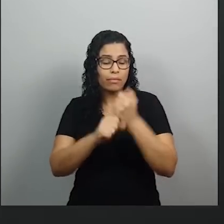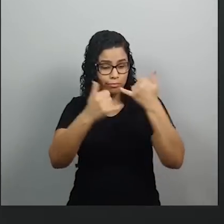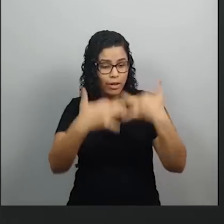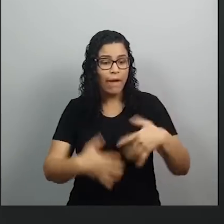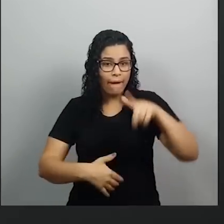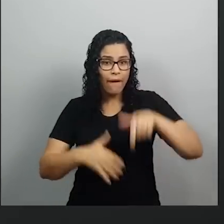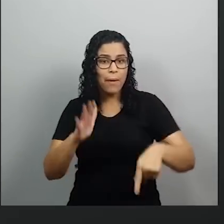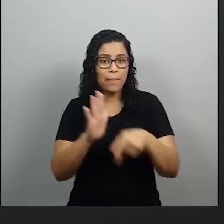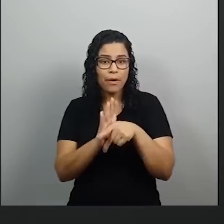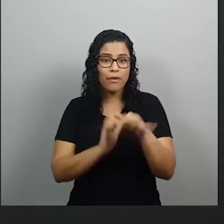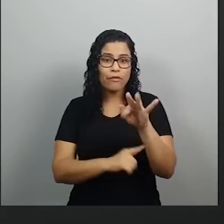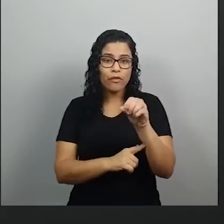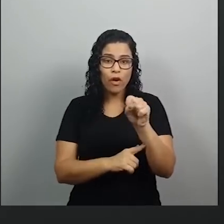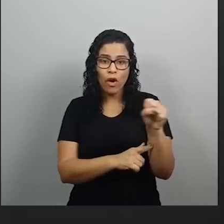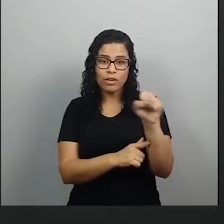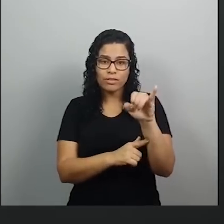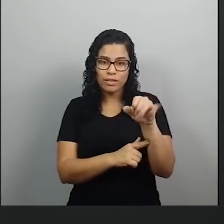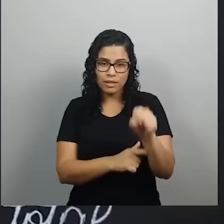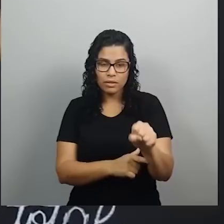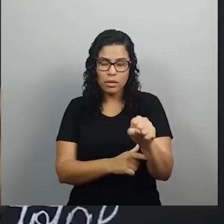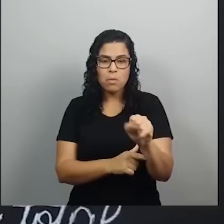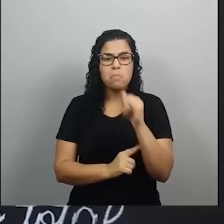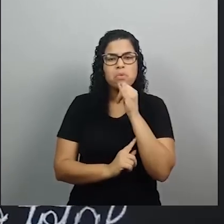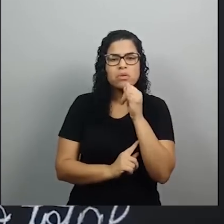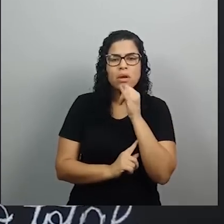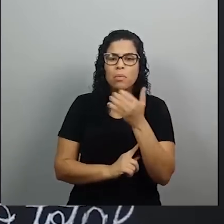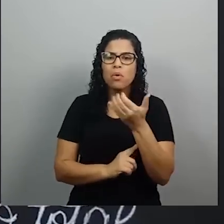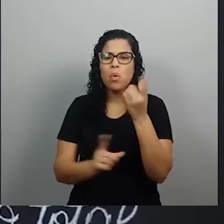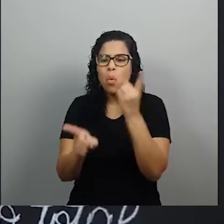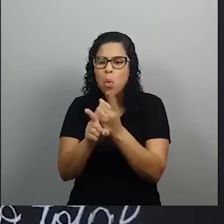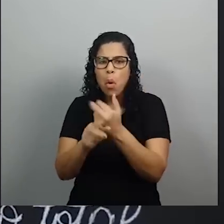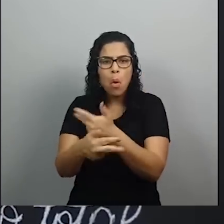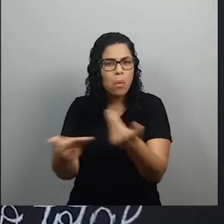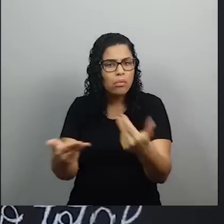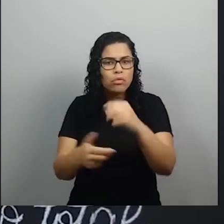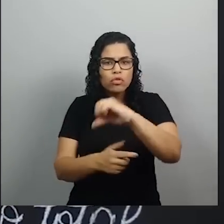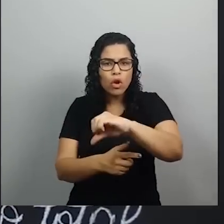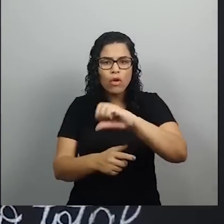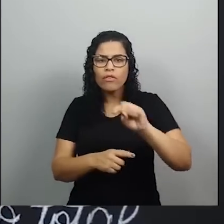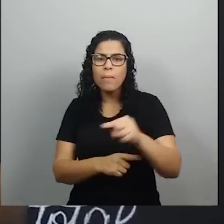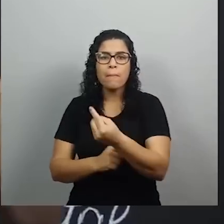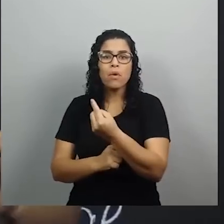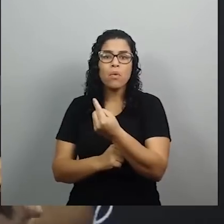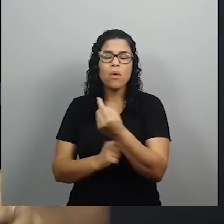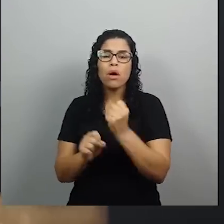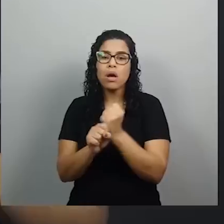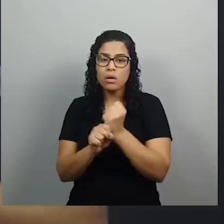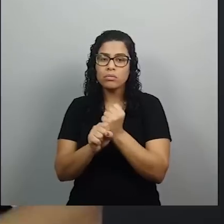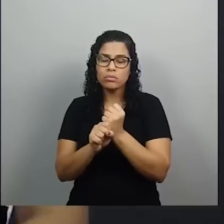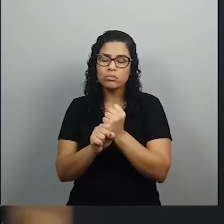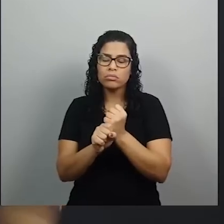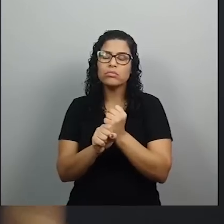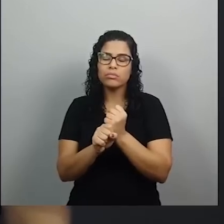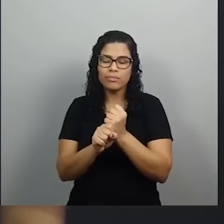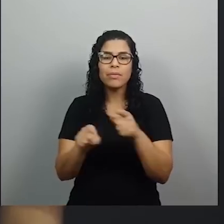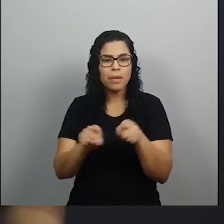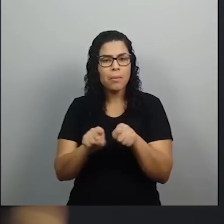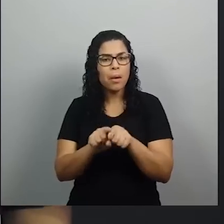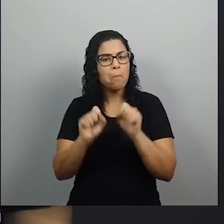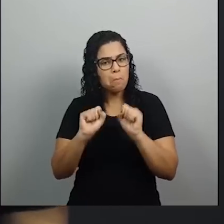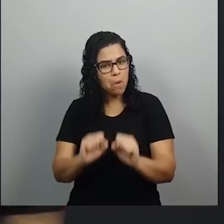achado incrível de 9 mil anos, a gente chama de semifóssil. Já tiveram uns achados humanos assim incríveis.